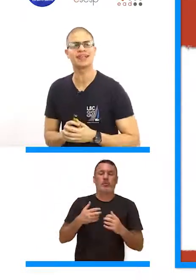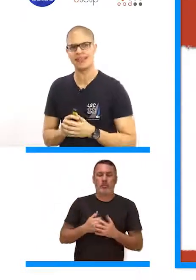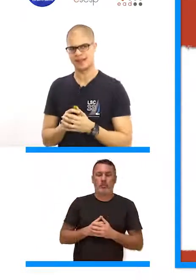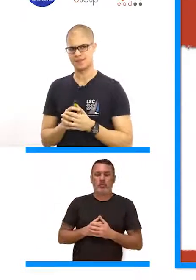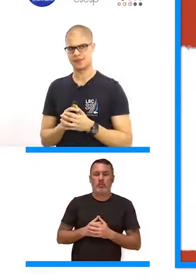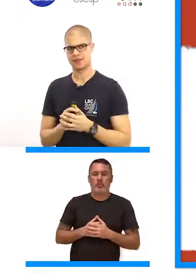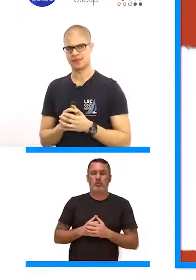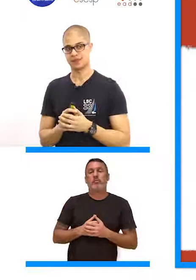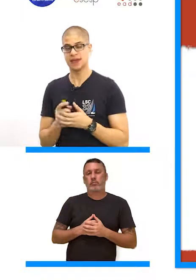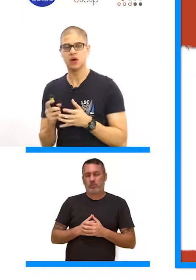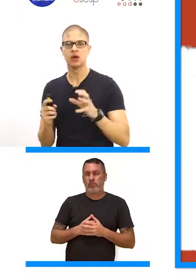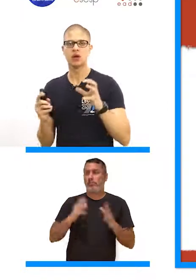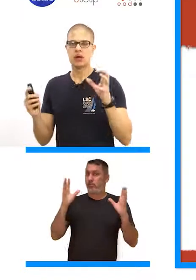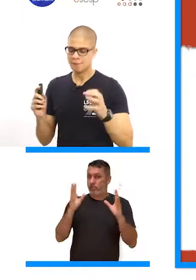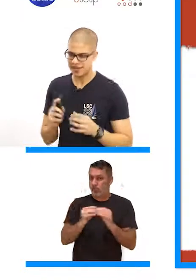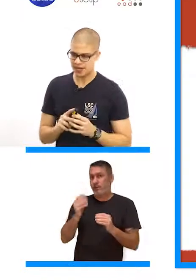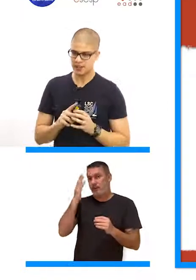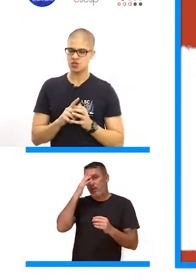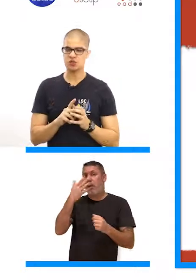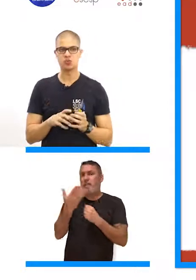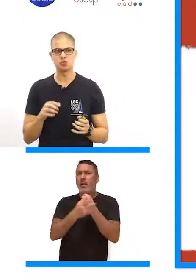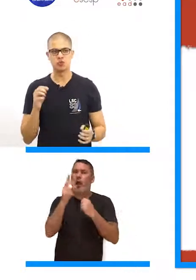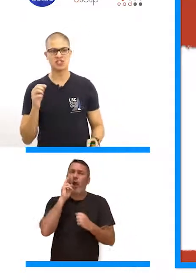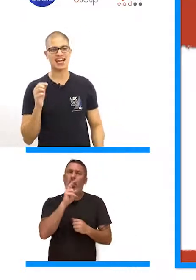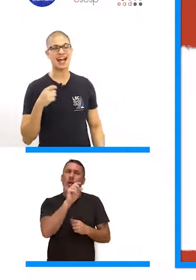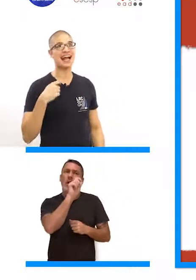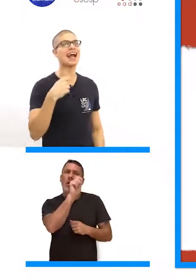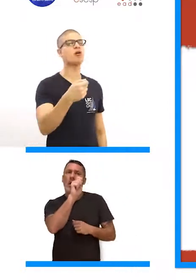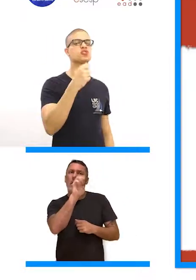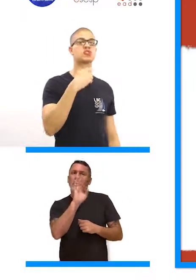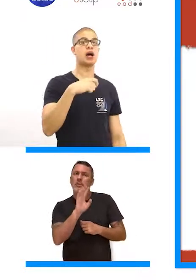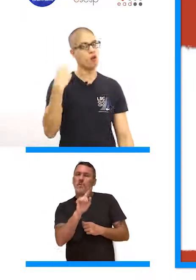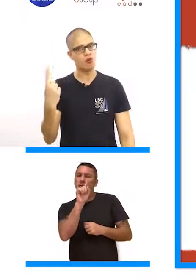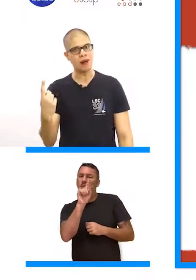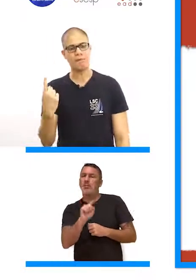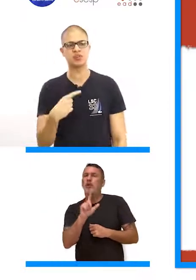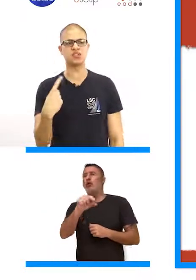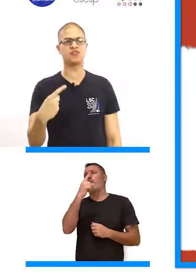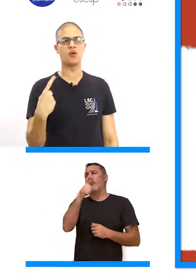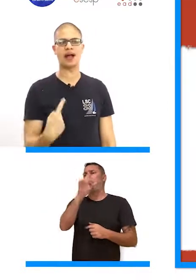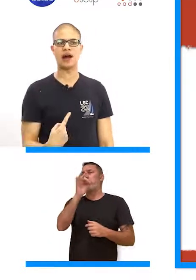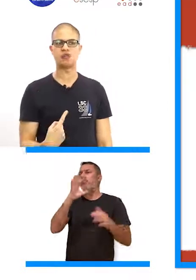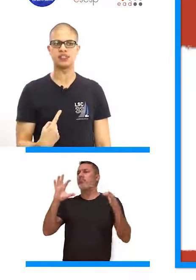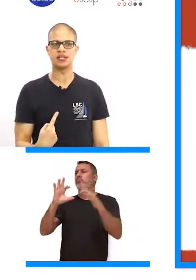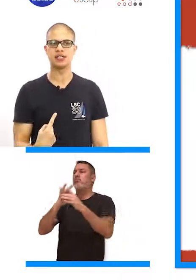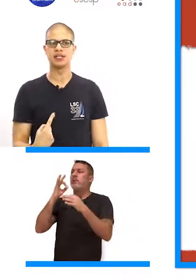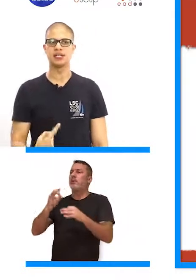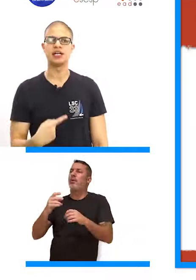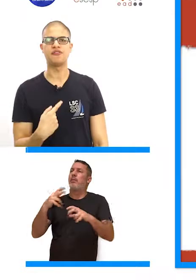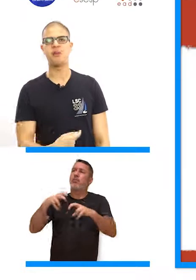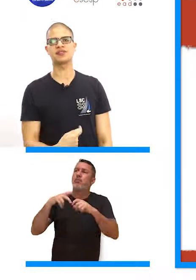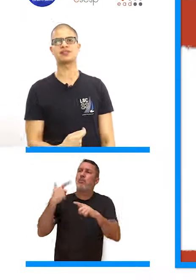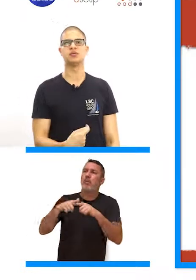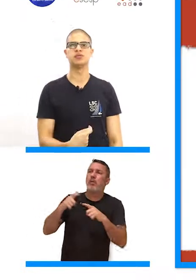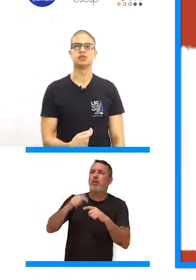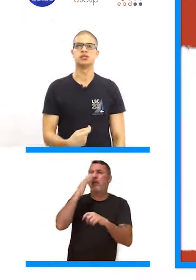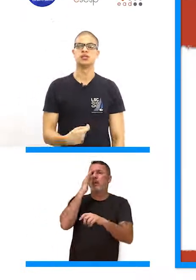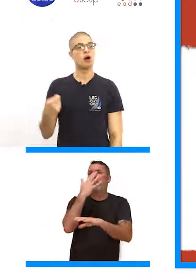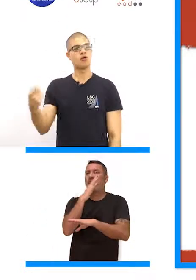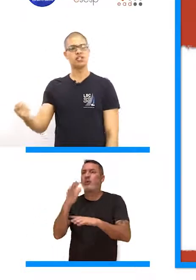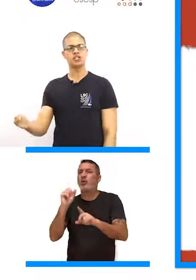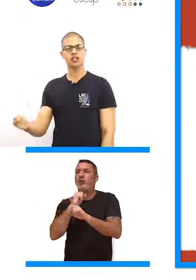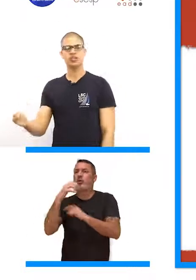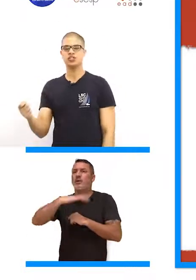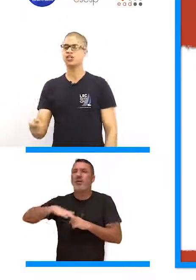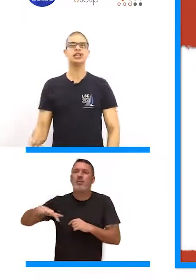devido a quê? Então, basicamente, nós vamos buscar a causa, uma possível causa da formação,